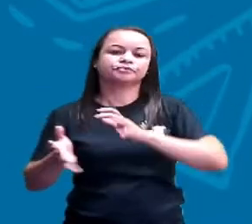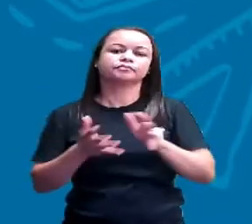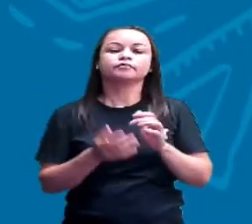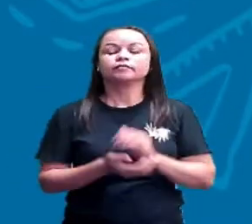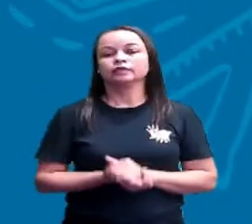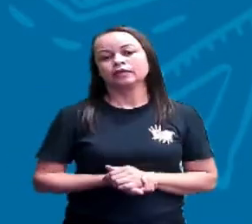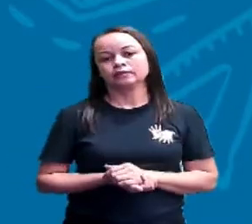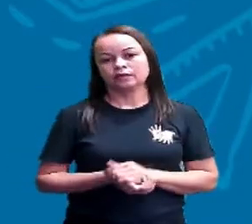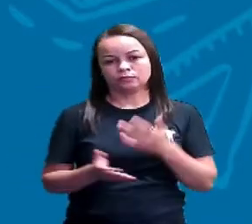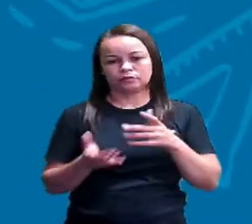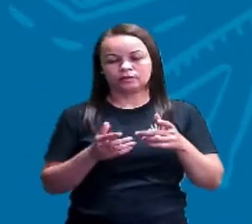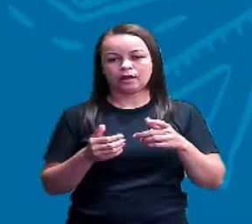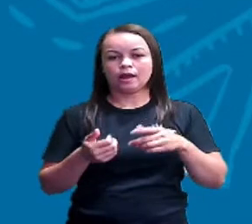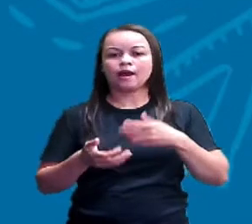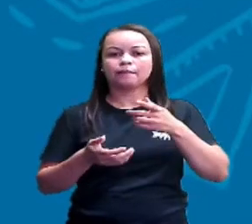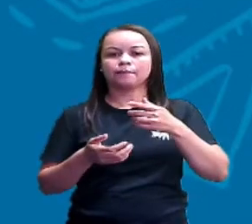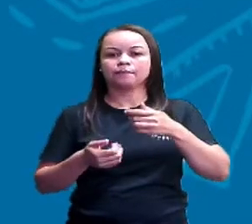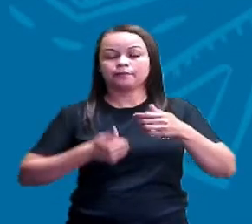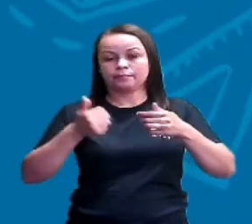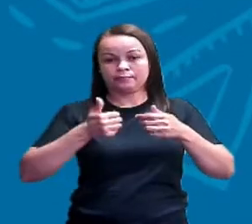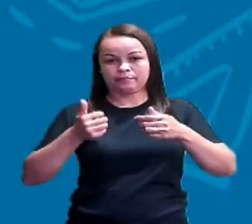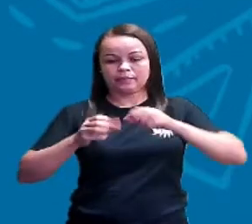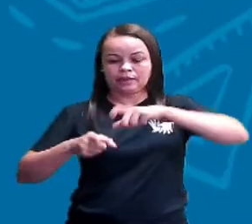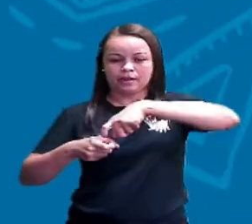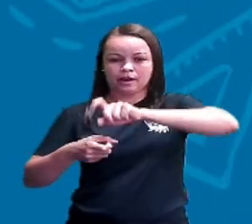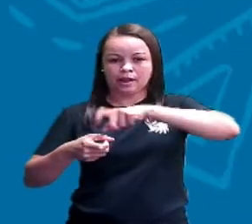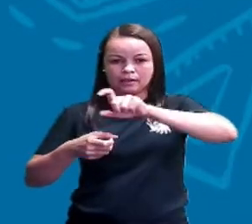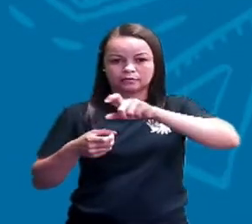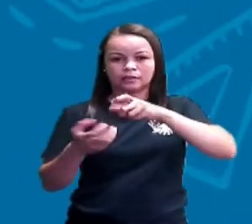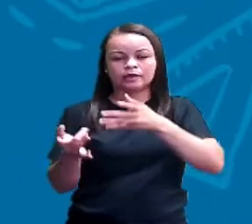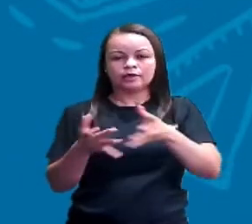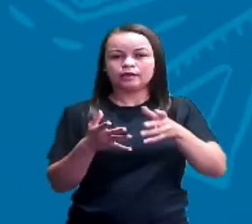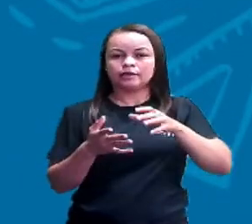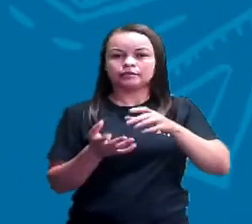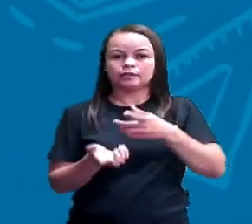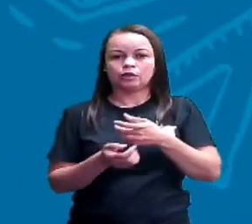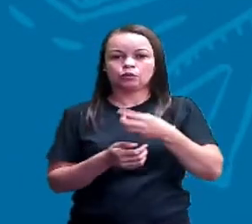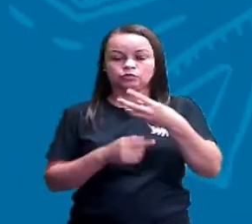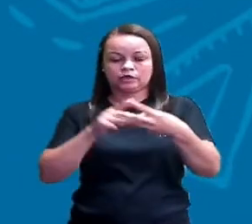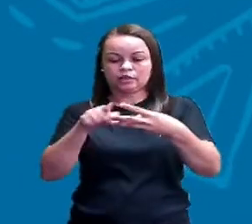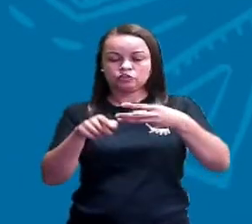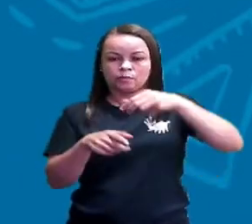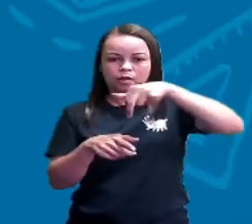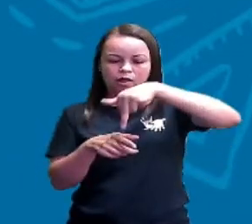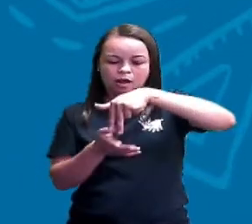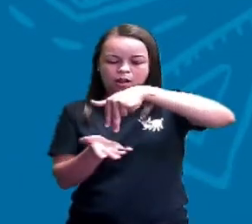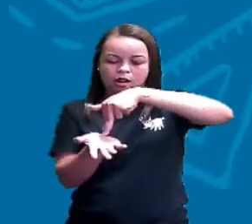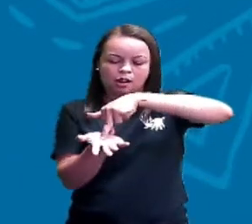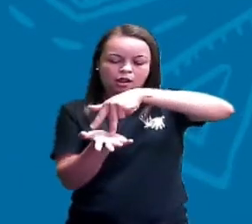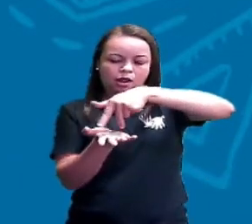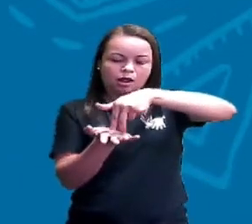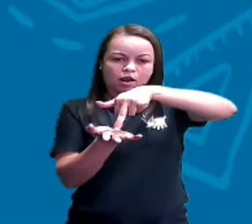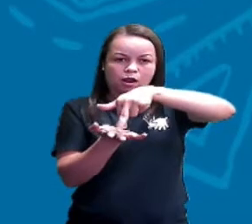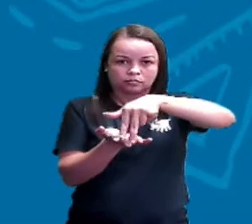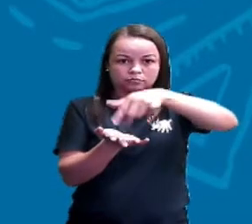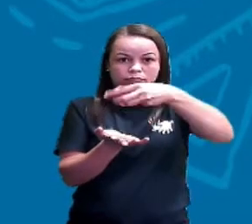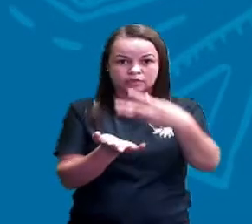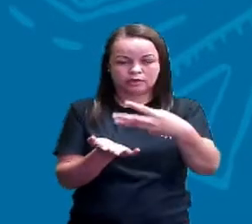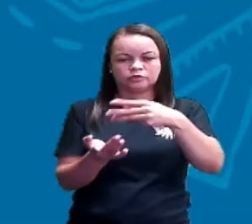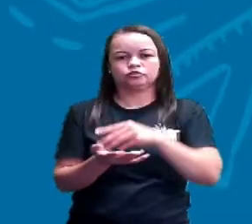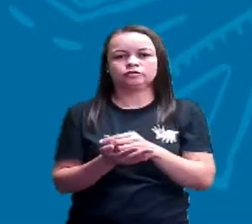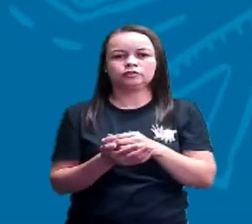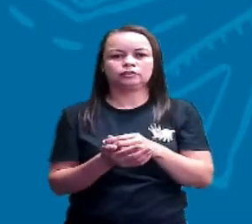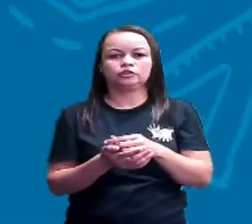a primeira lata, ele deu 3 passos para frente e colocou a